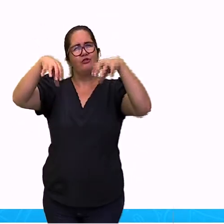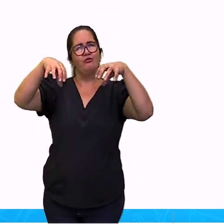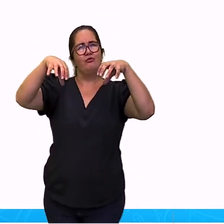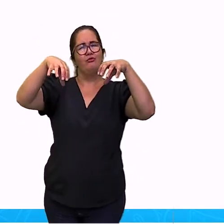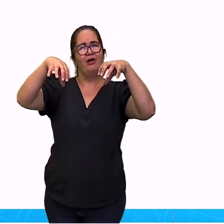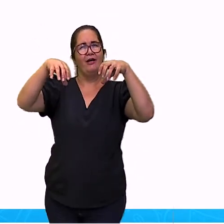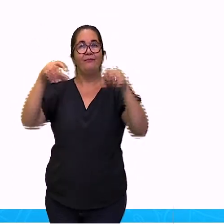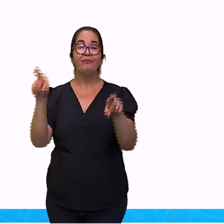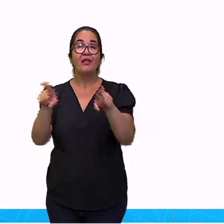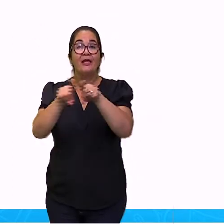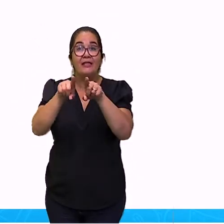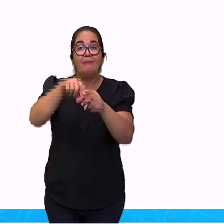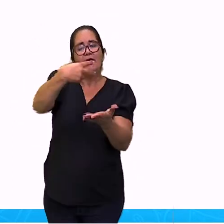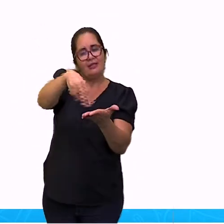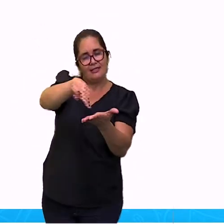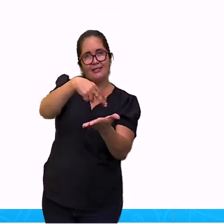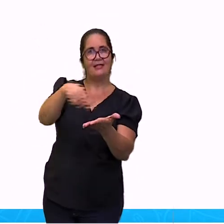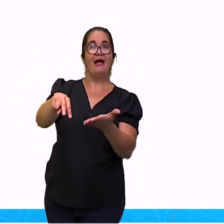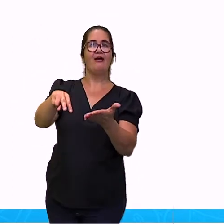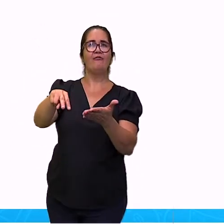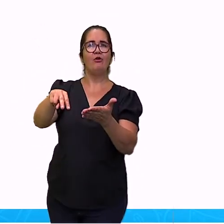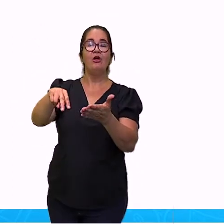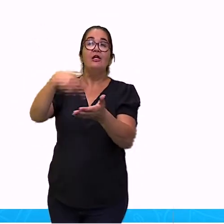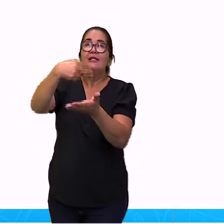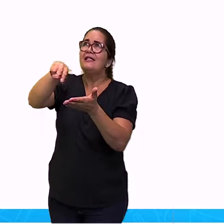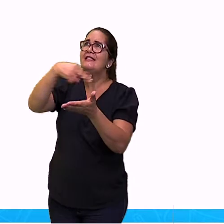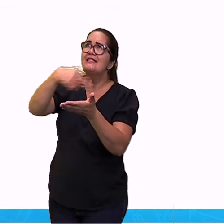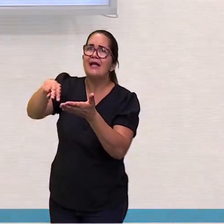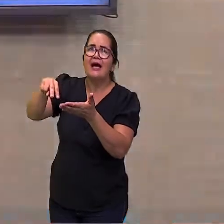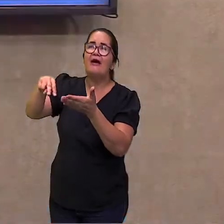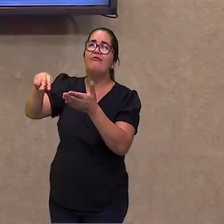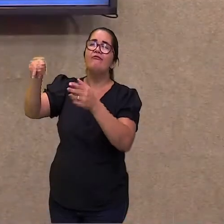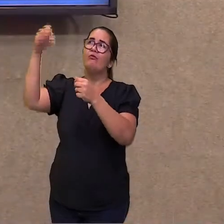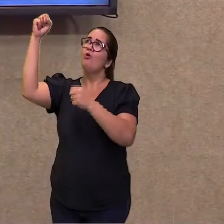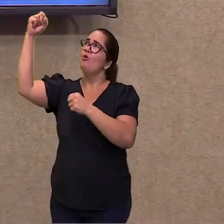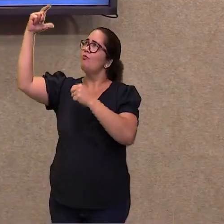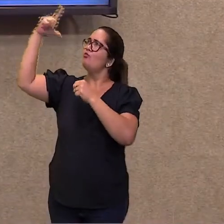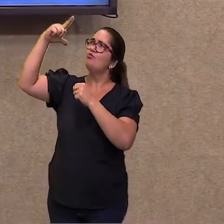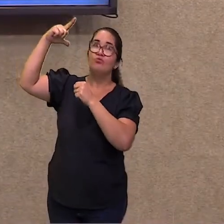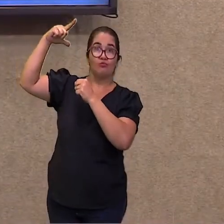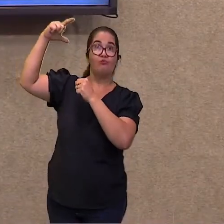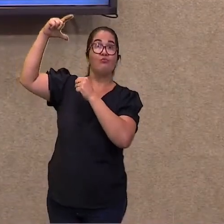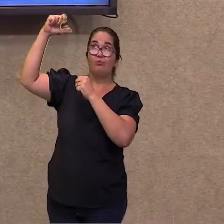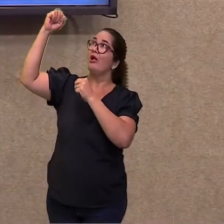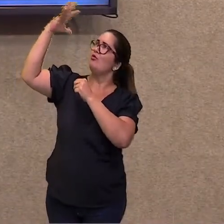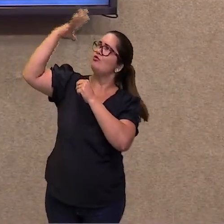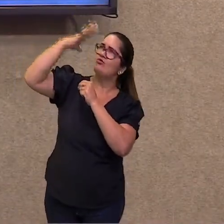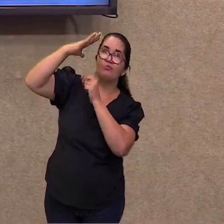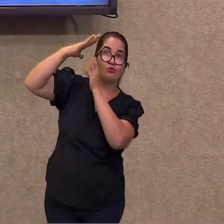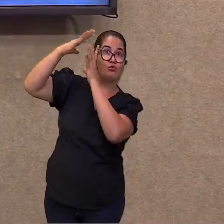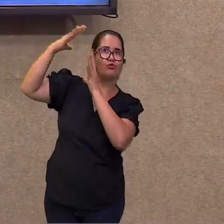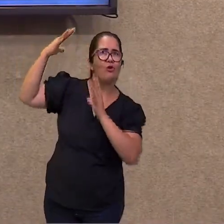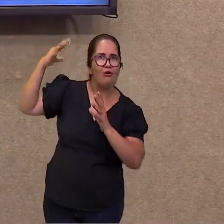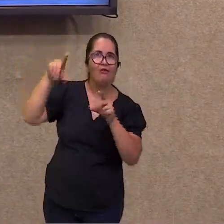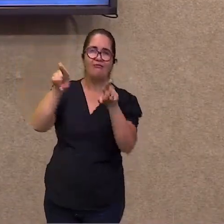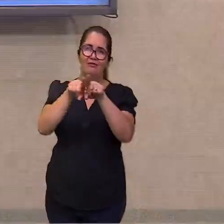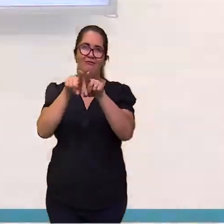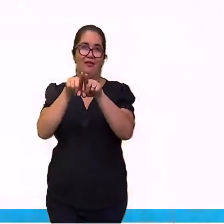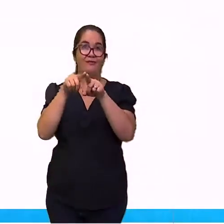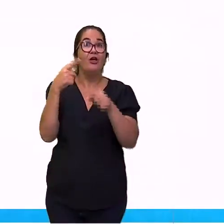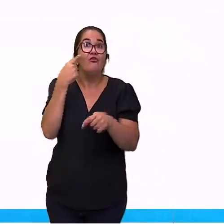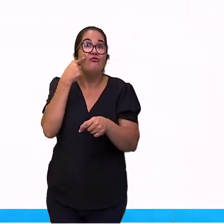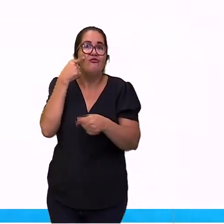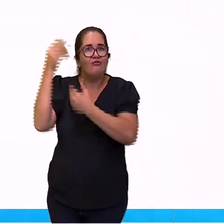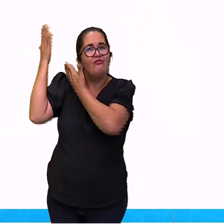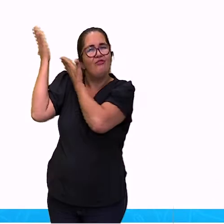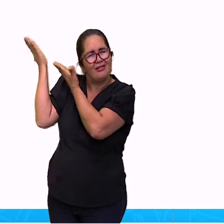vida deles ali com a dança. Então eles eram registrados nas paredes de cavernas. Olha aqui, gente, essa